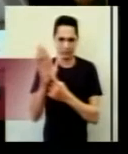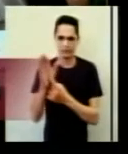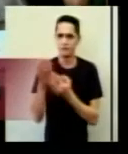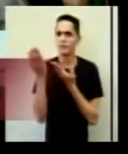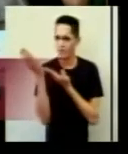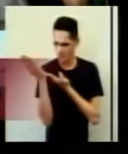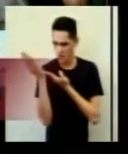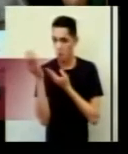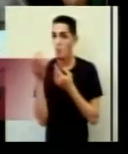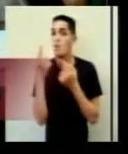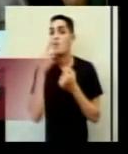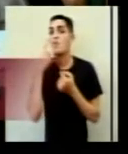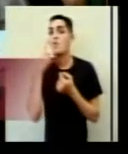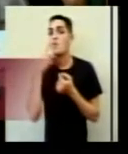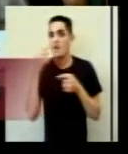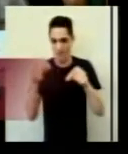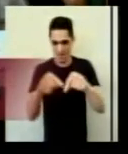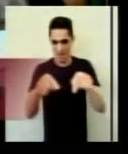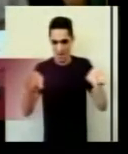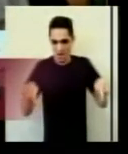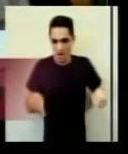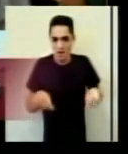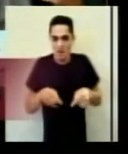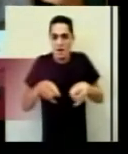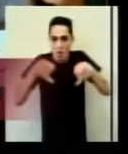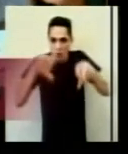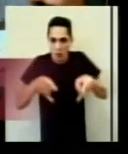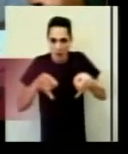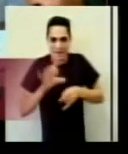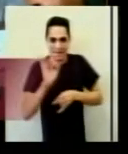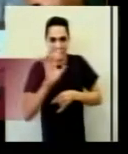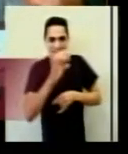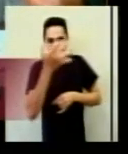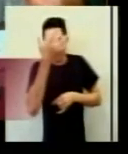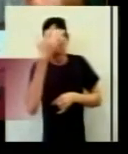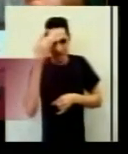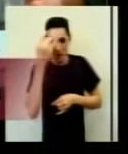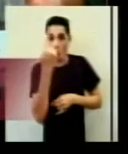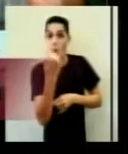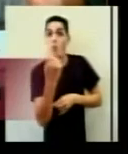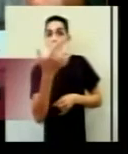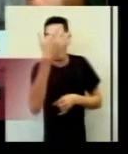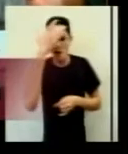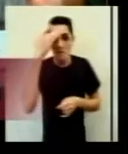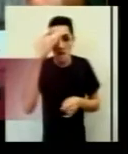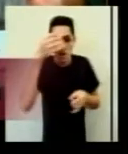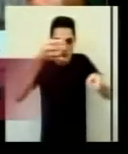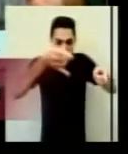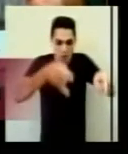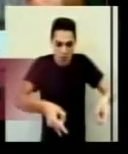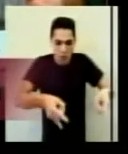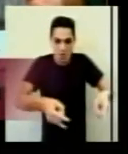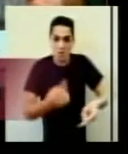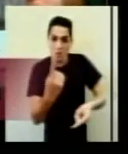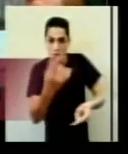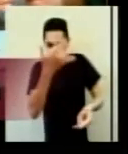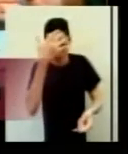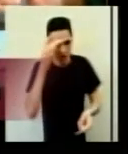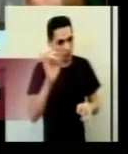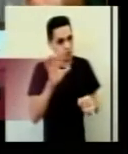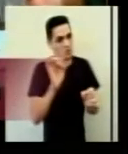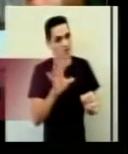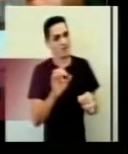olhada na qualidade dos quartos que a gente está montando. Quartos individualizados.